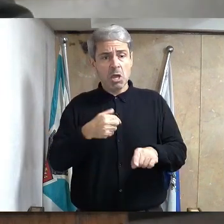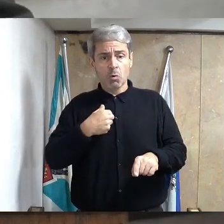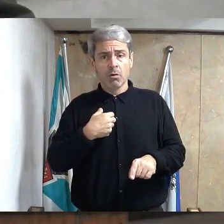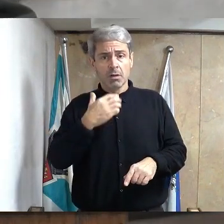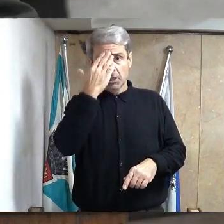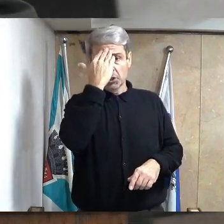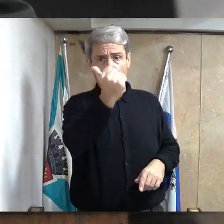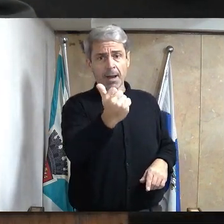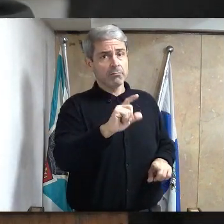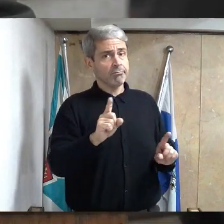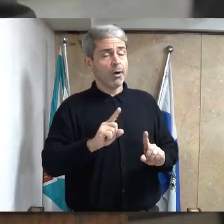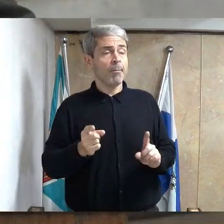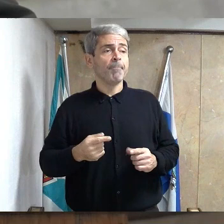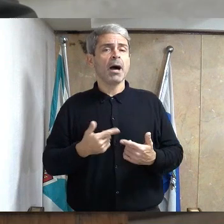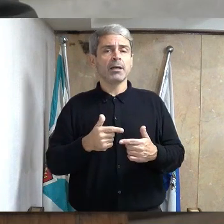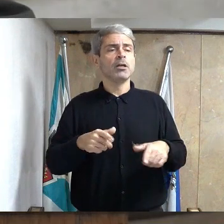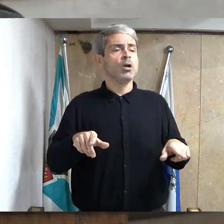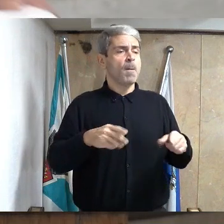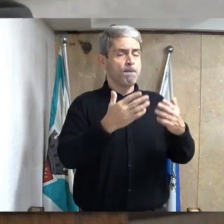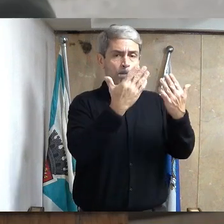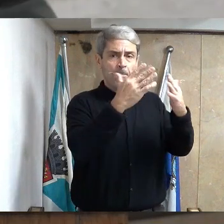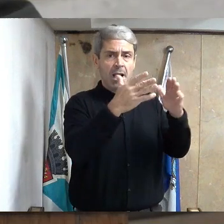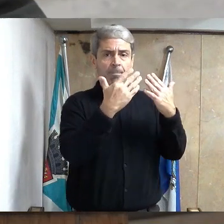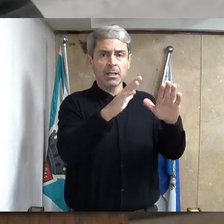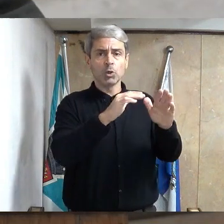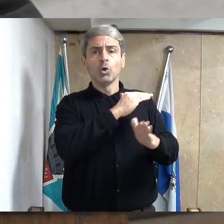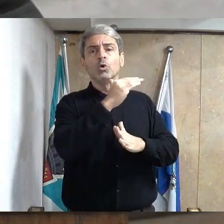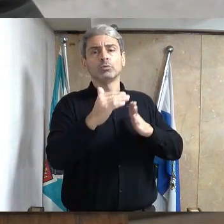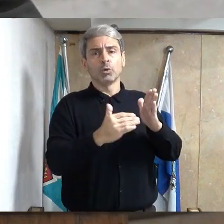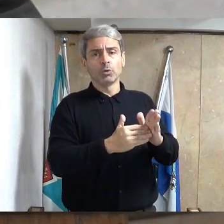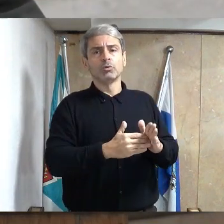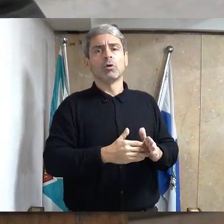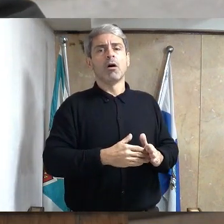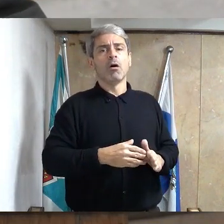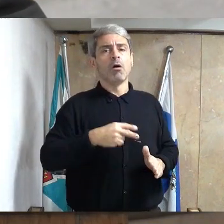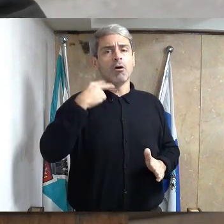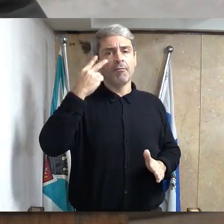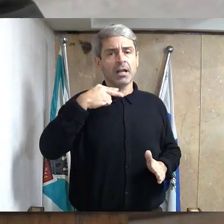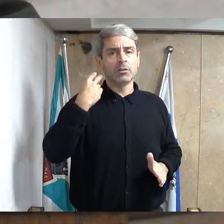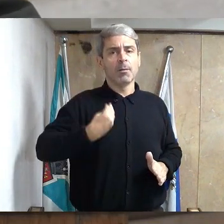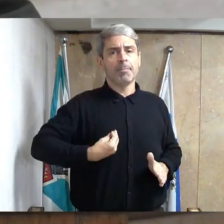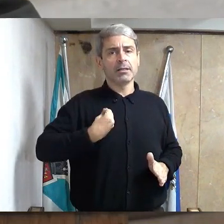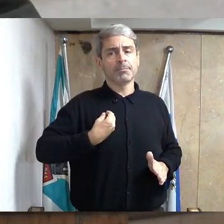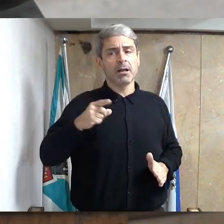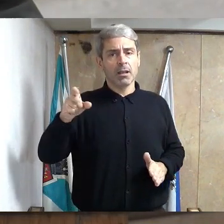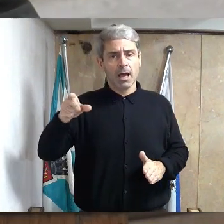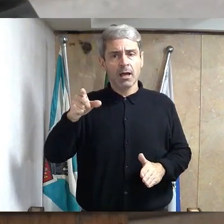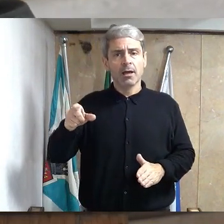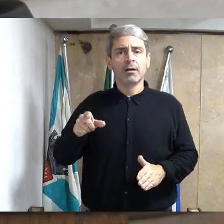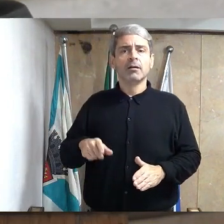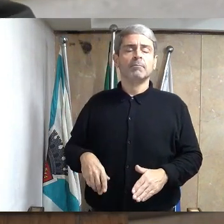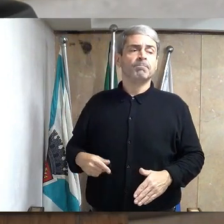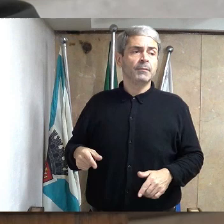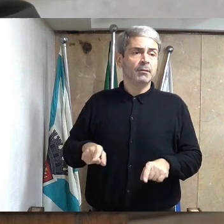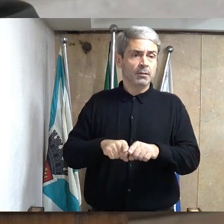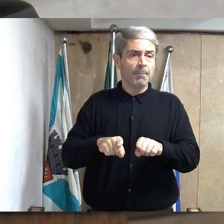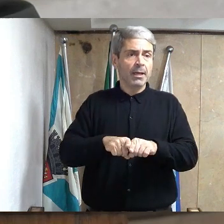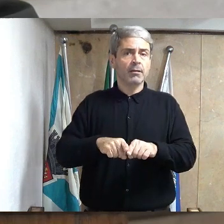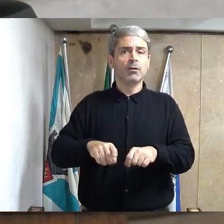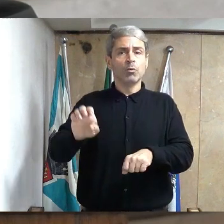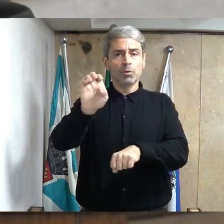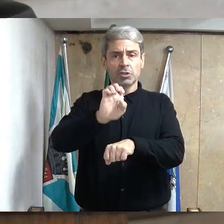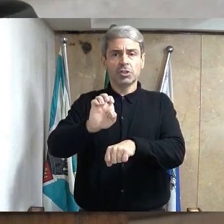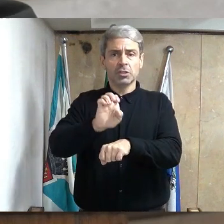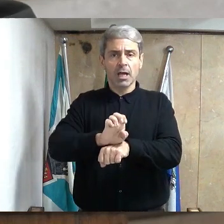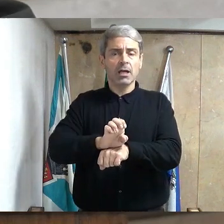Mas eu parabenizo os vereadores desta casa que participaram daquela blitz legal, mas que é no estado todo.